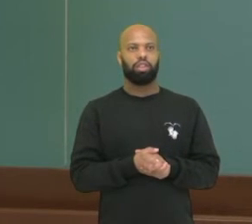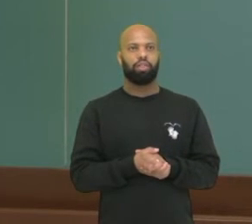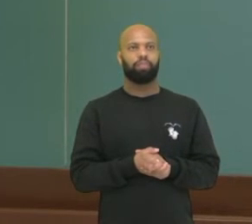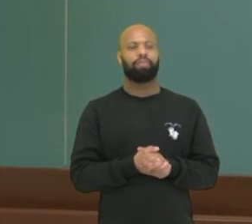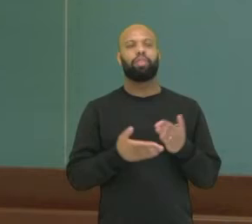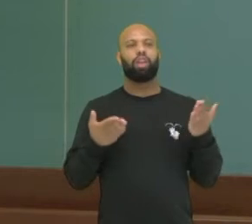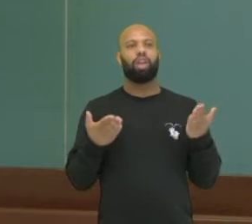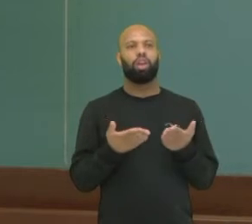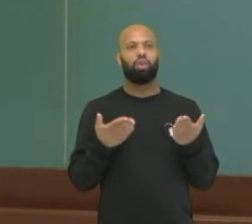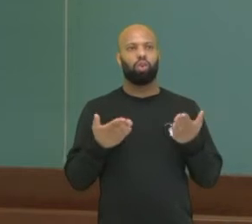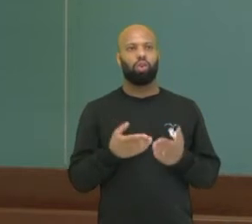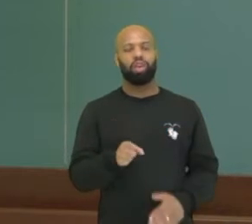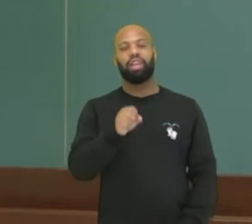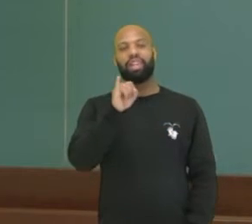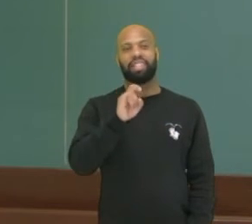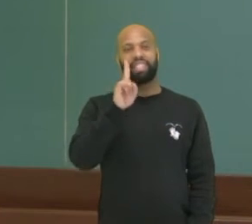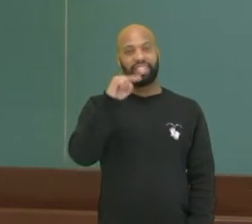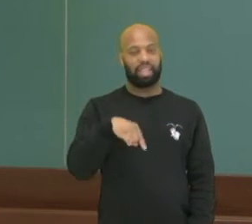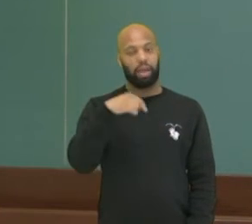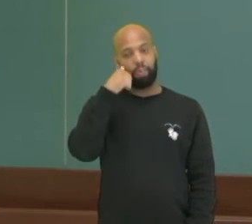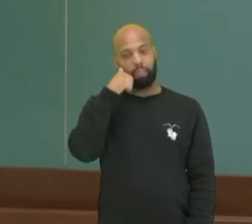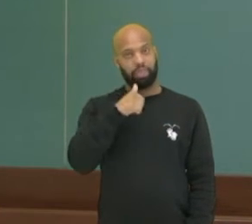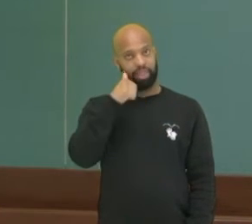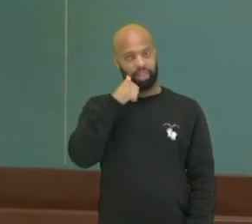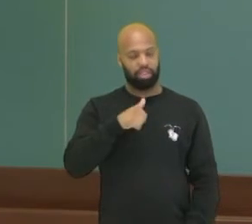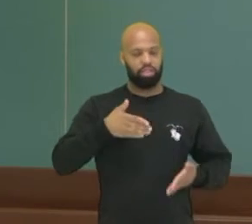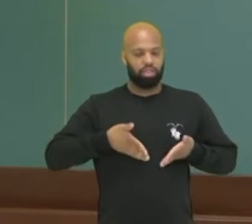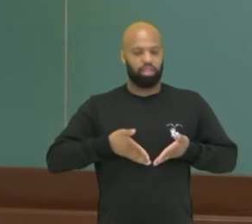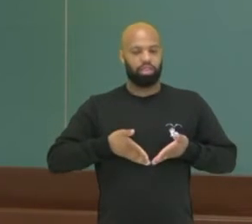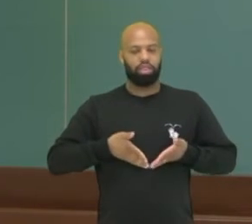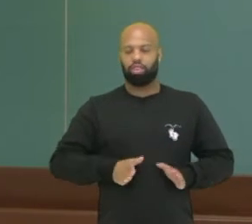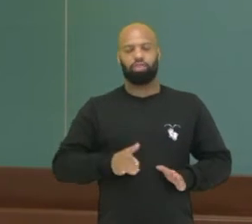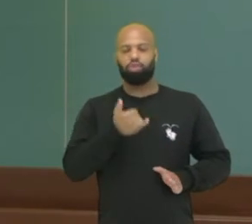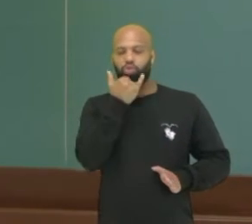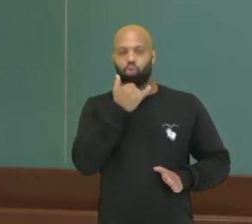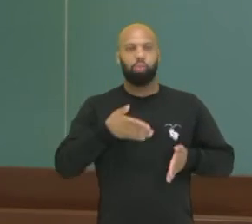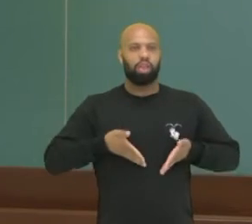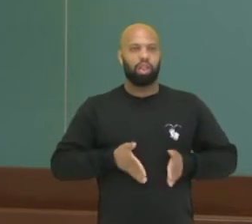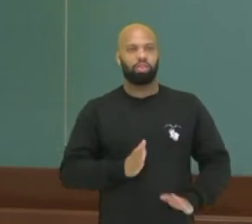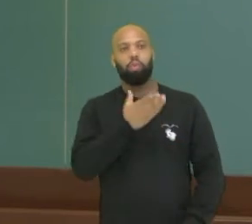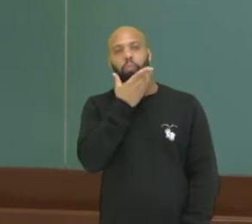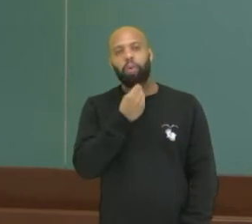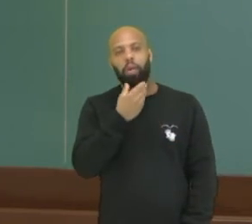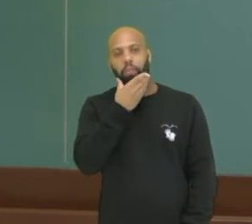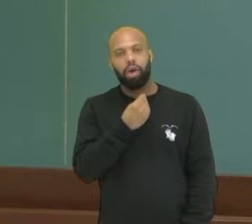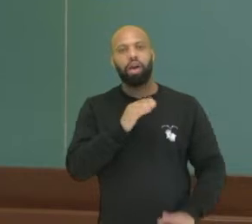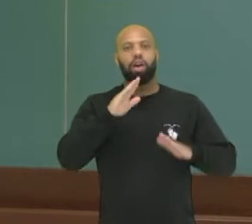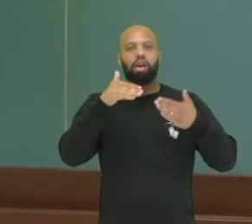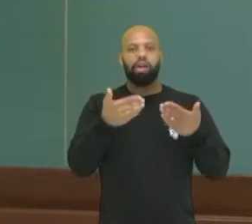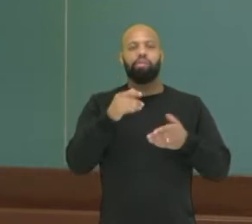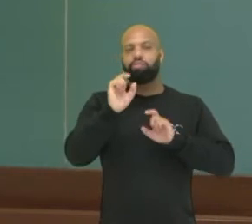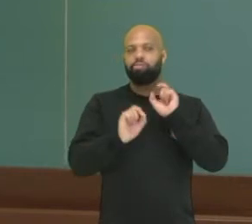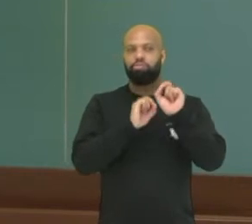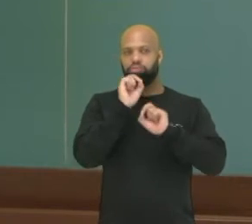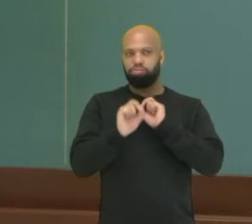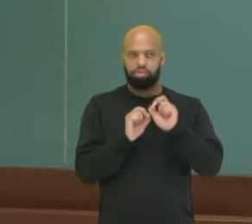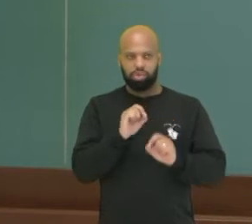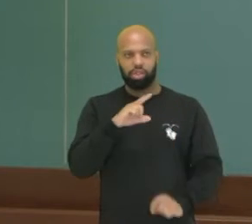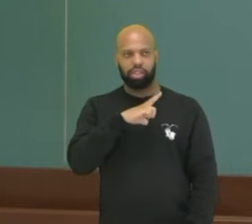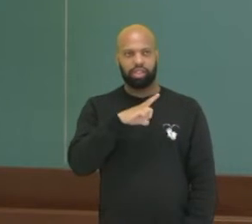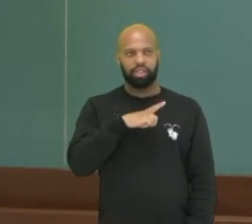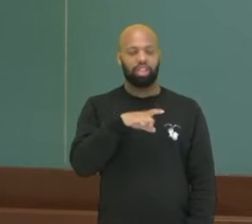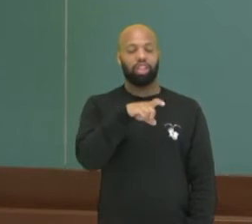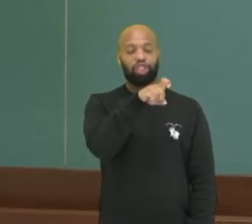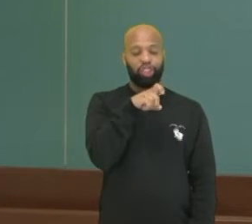Nas pessoas do sexo biológico masculino, esse par é constituído por